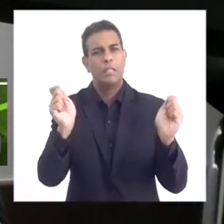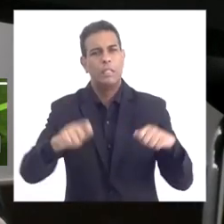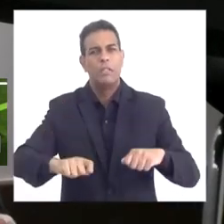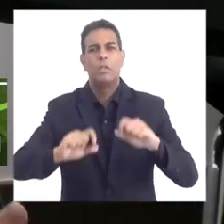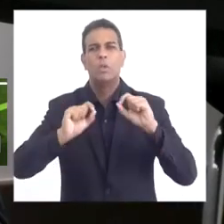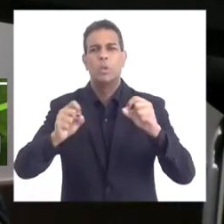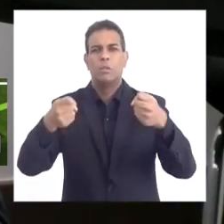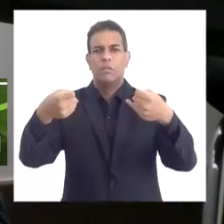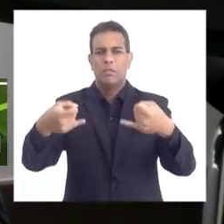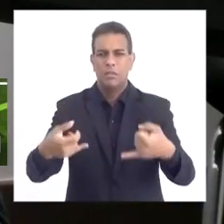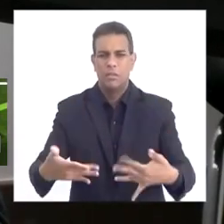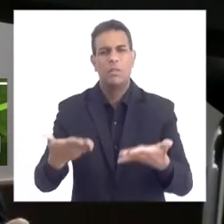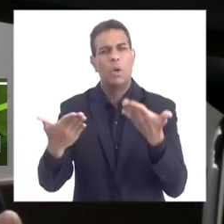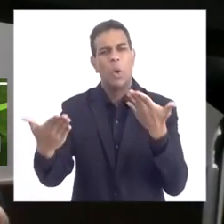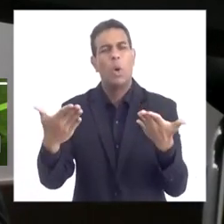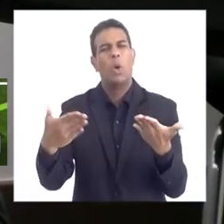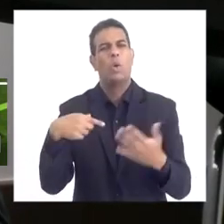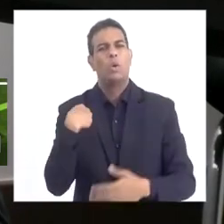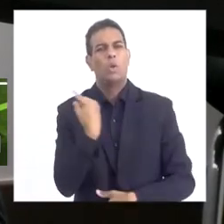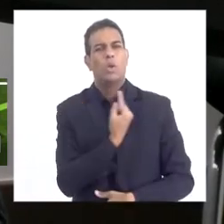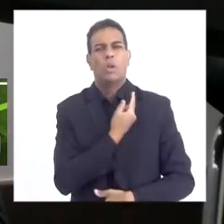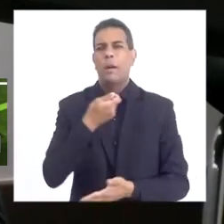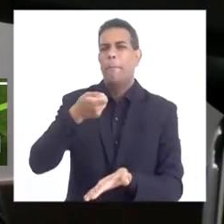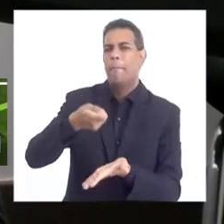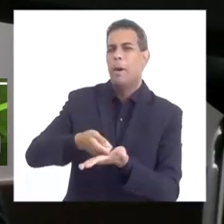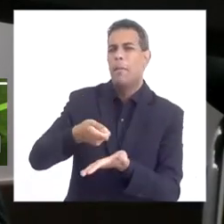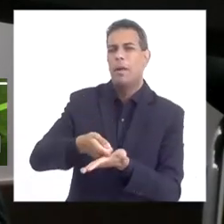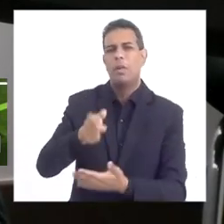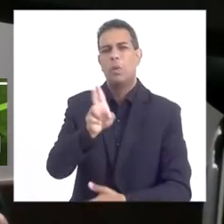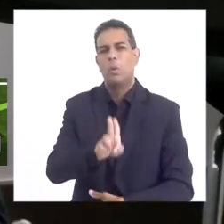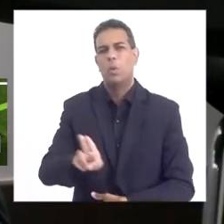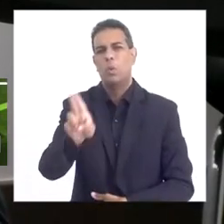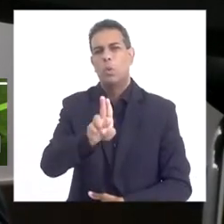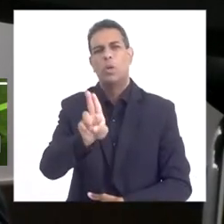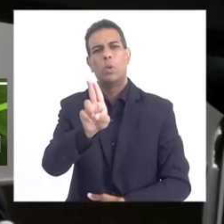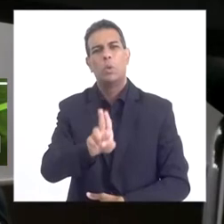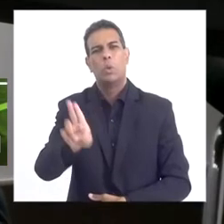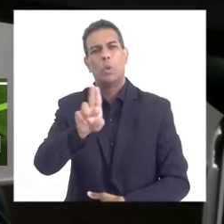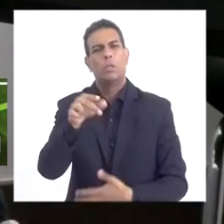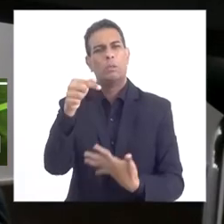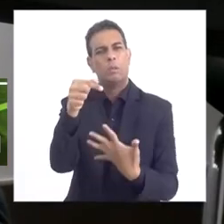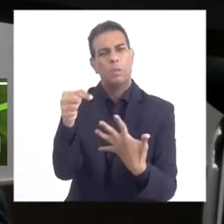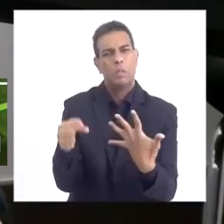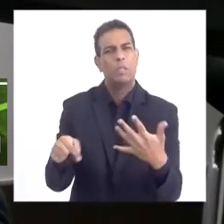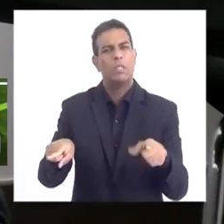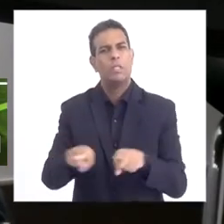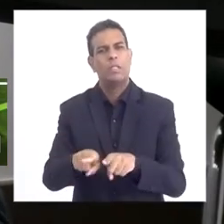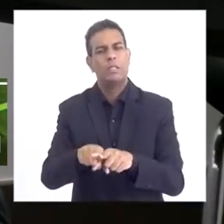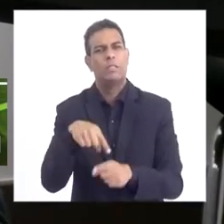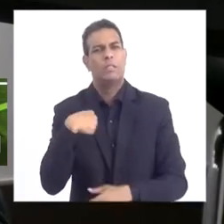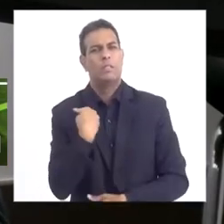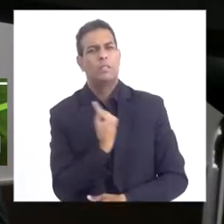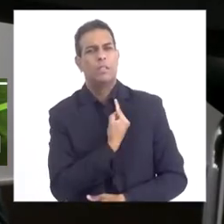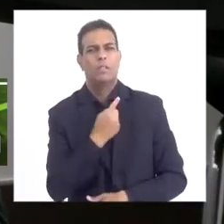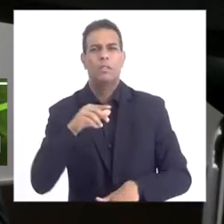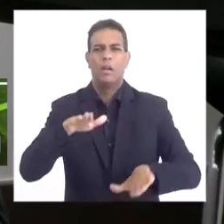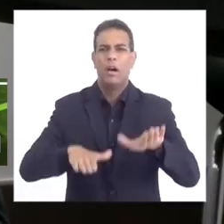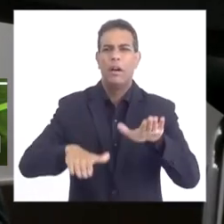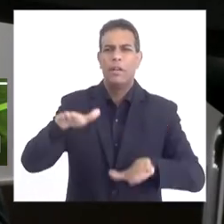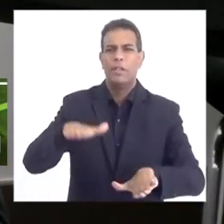esses indicadores. A gente é obrigado a utilizá-los. E utilizando também a estimativa nossa, às vezes,